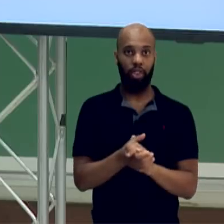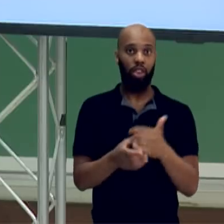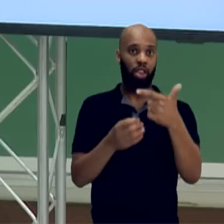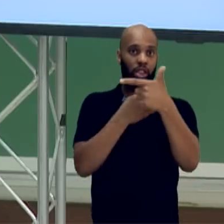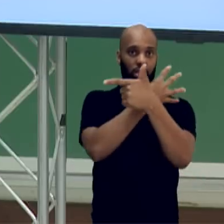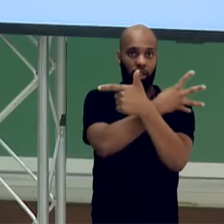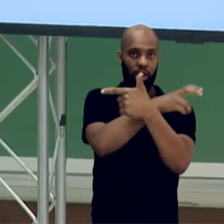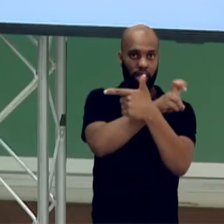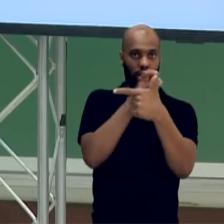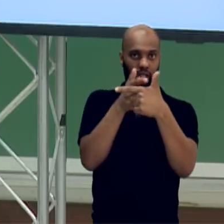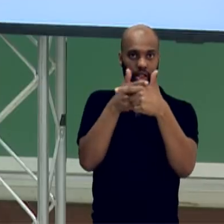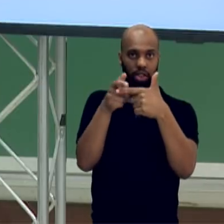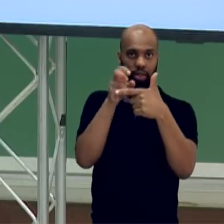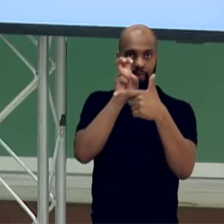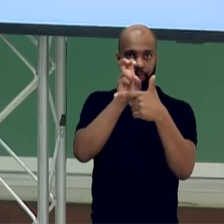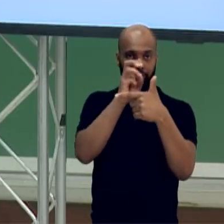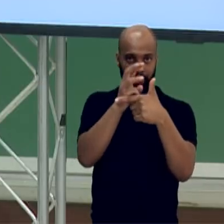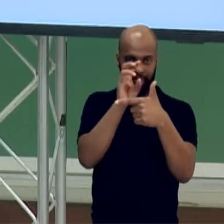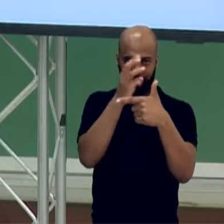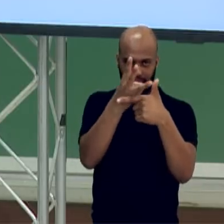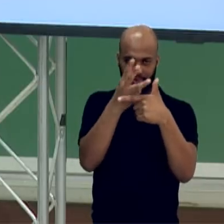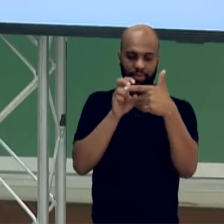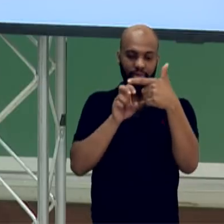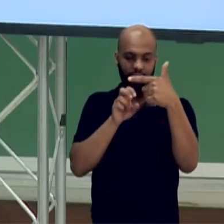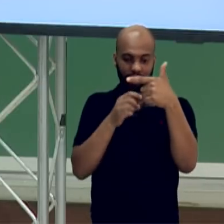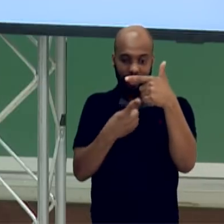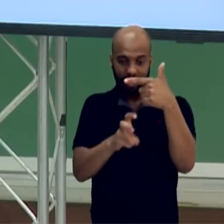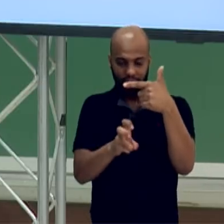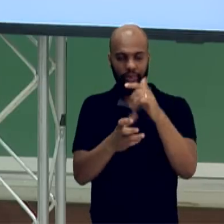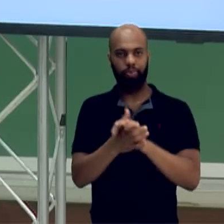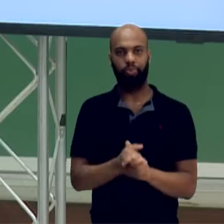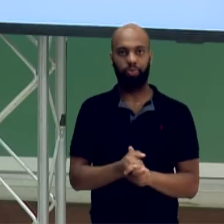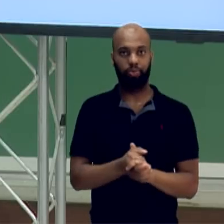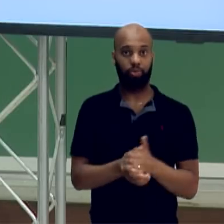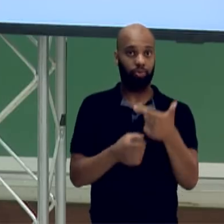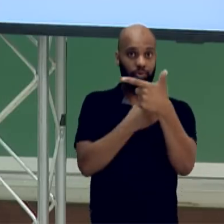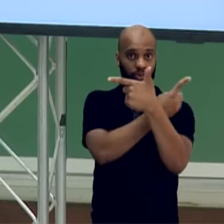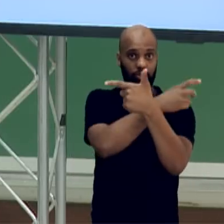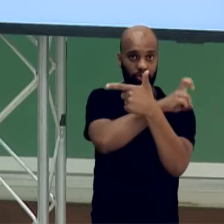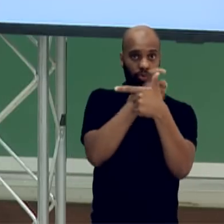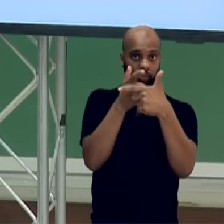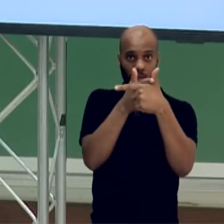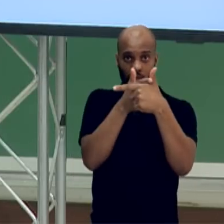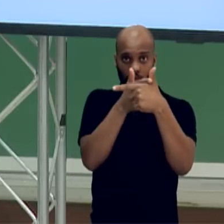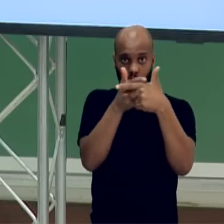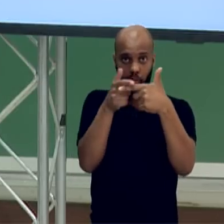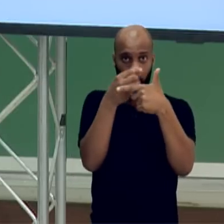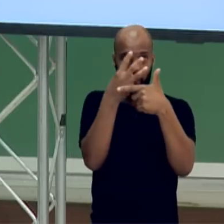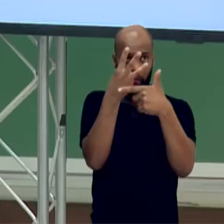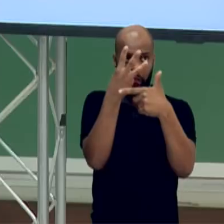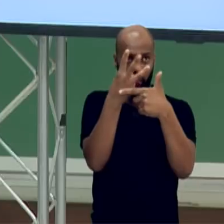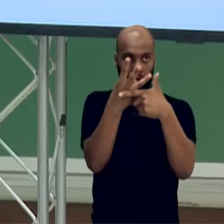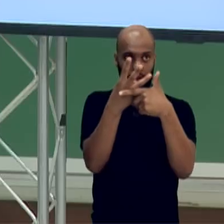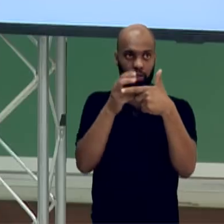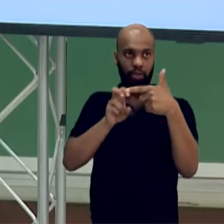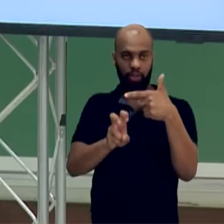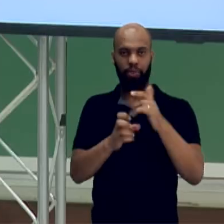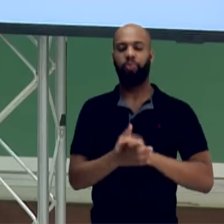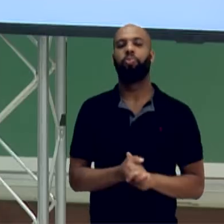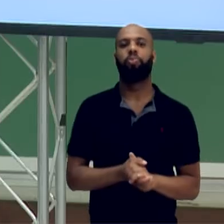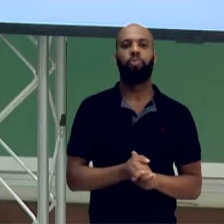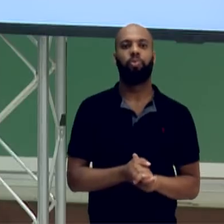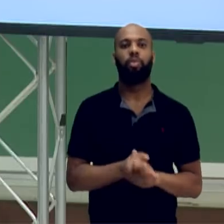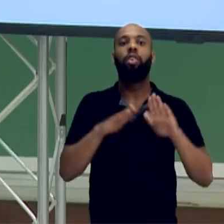coloco aqui os quocientes, os resultados, tá? De novo, todo mundo aqui é por 3